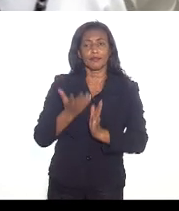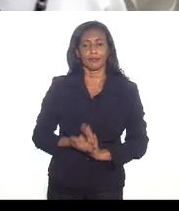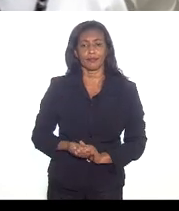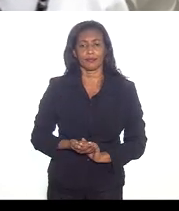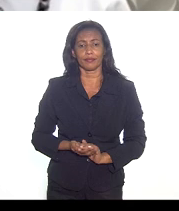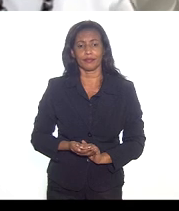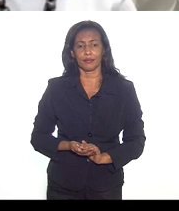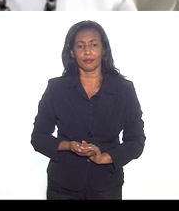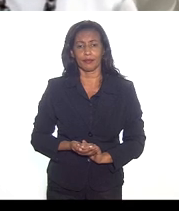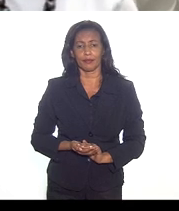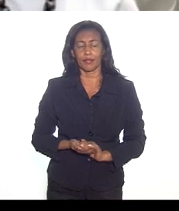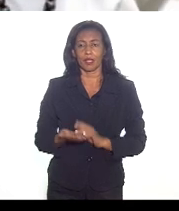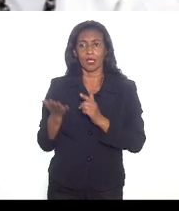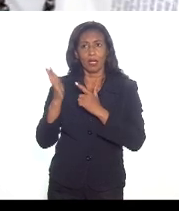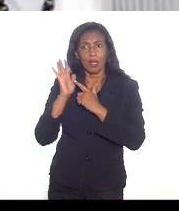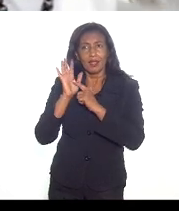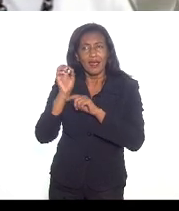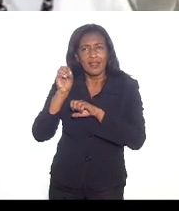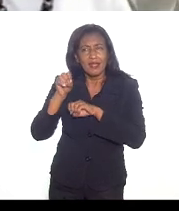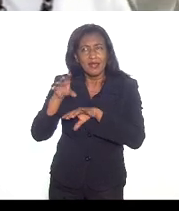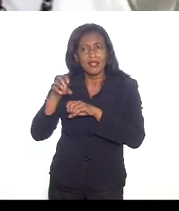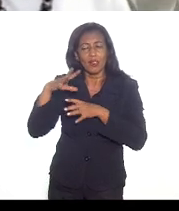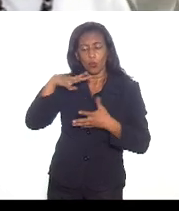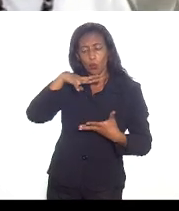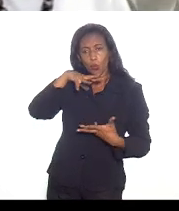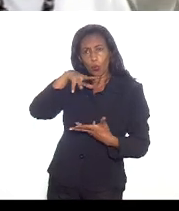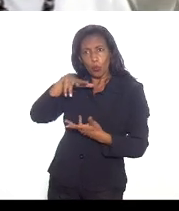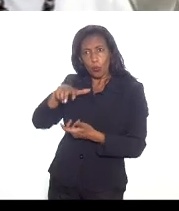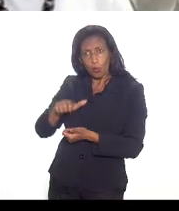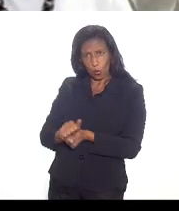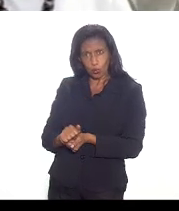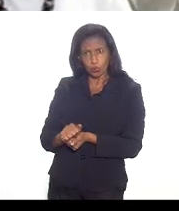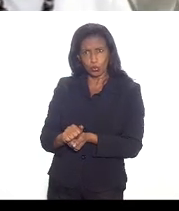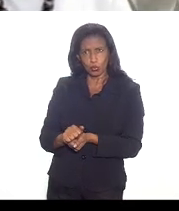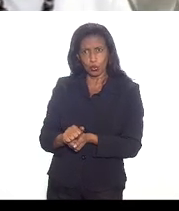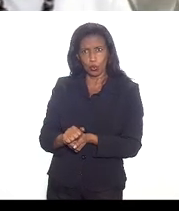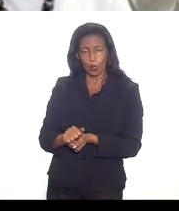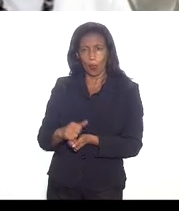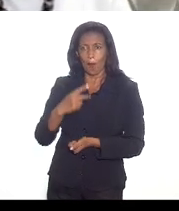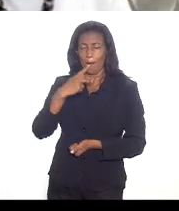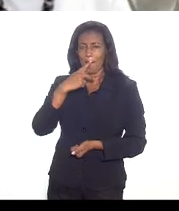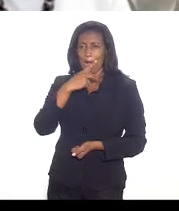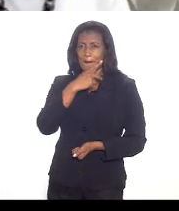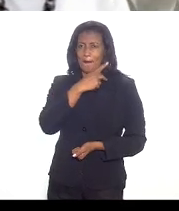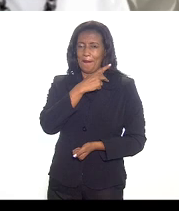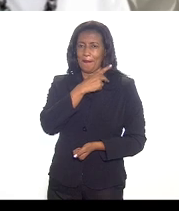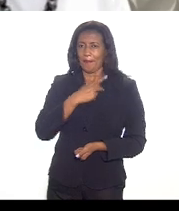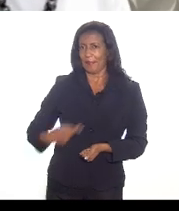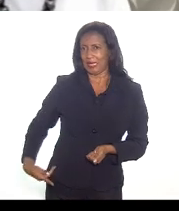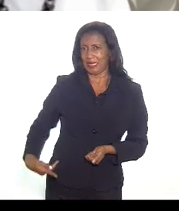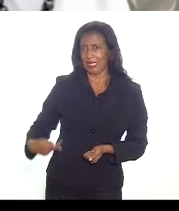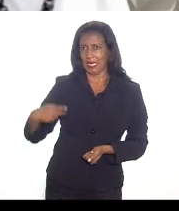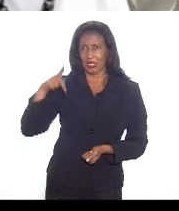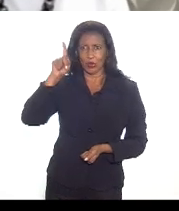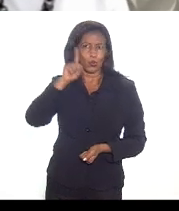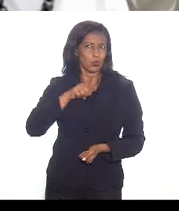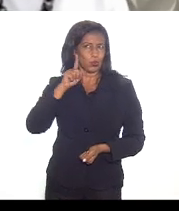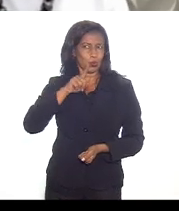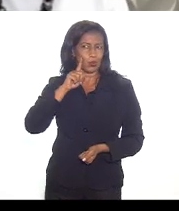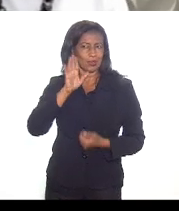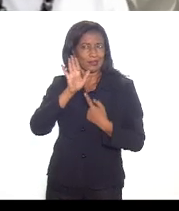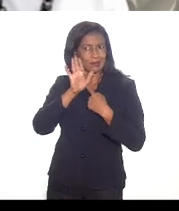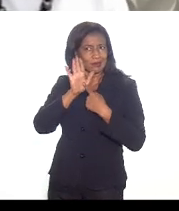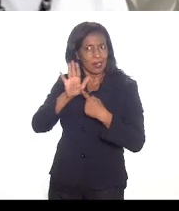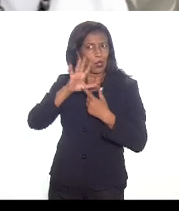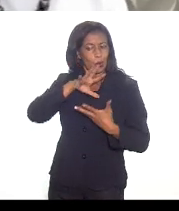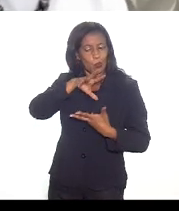Está ensinando para o mundo, o presidente Biden está ensinando para o mundo que ele fez